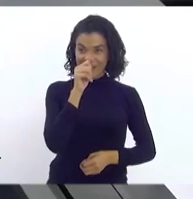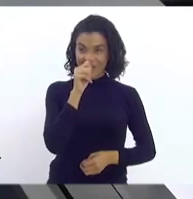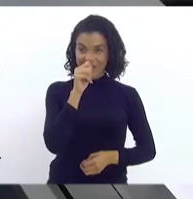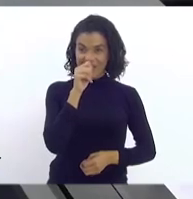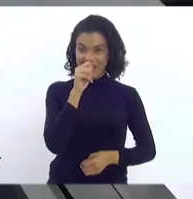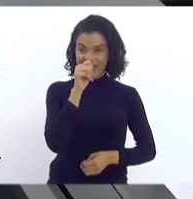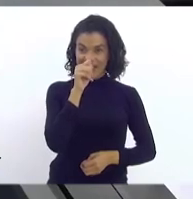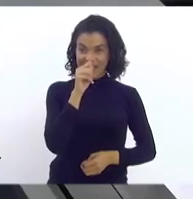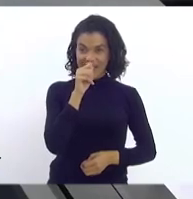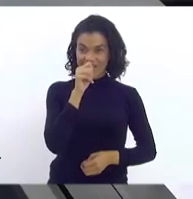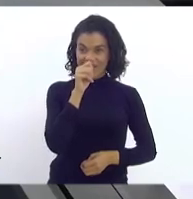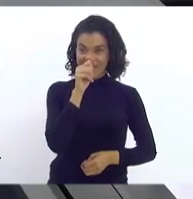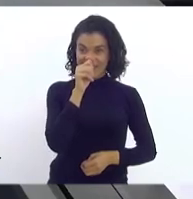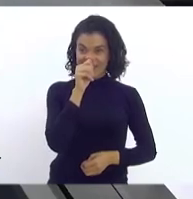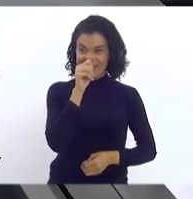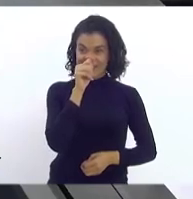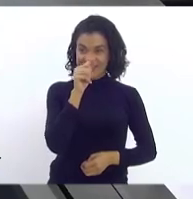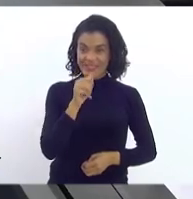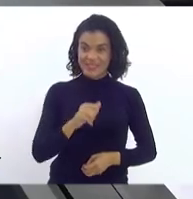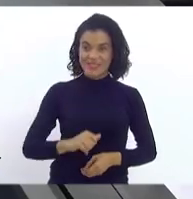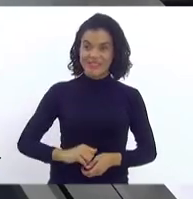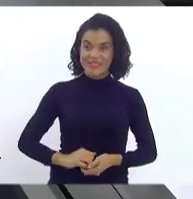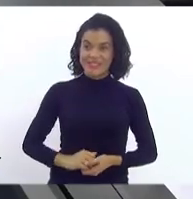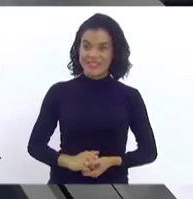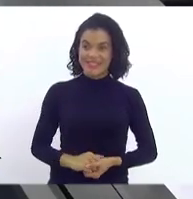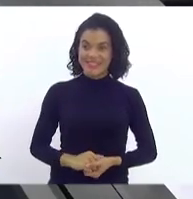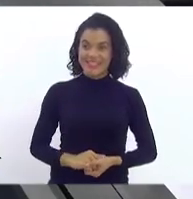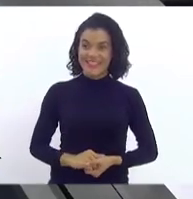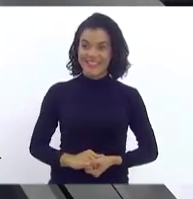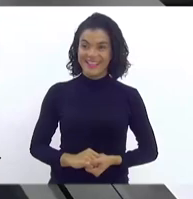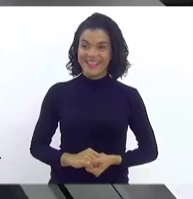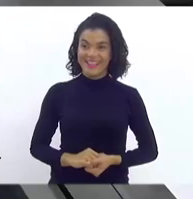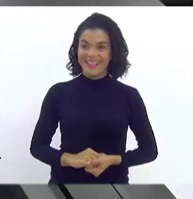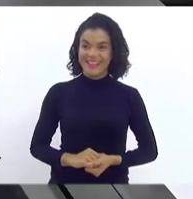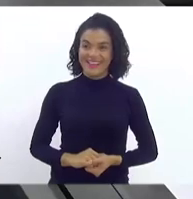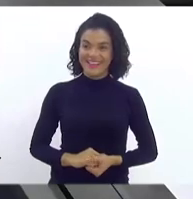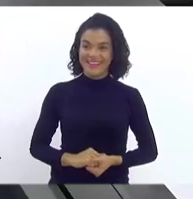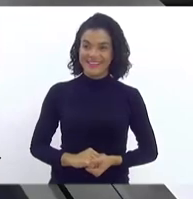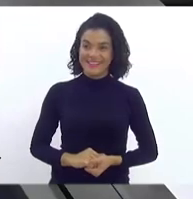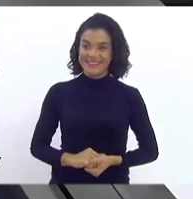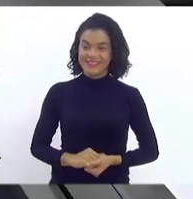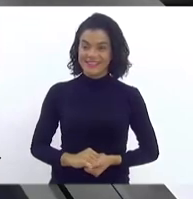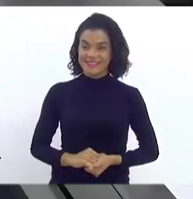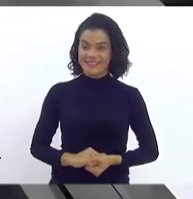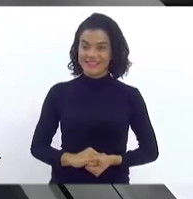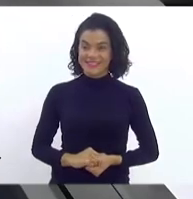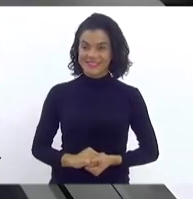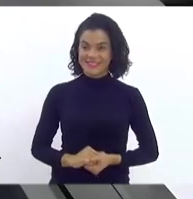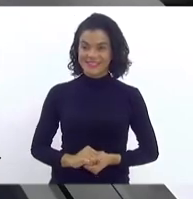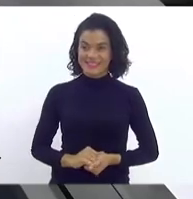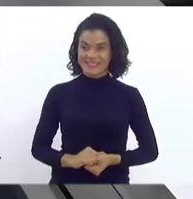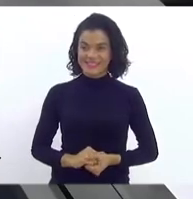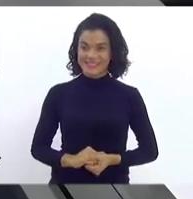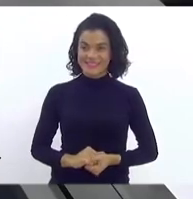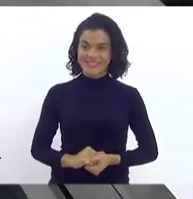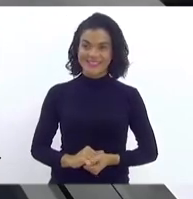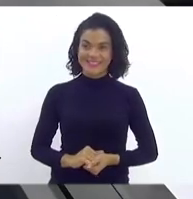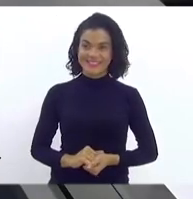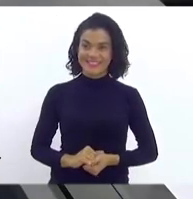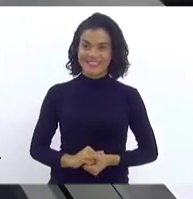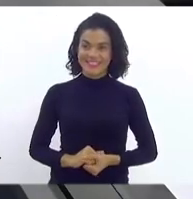Pegou ele no Flávio. O vermelho nessa fase. Eu, vermelho? Estava lá no.